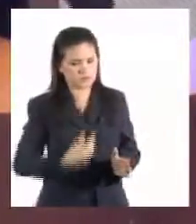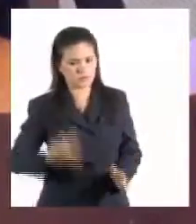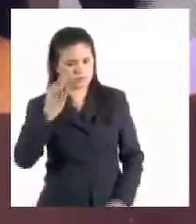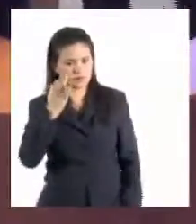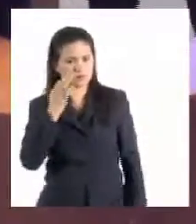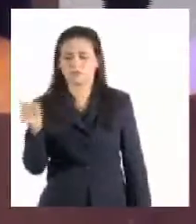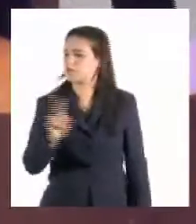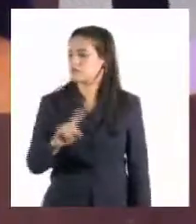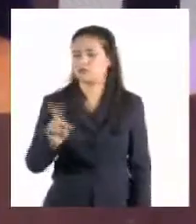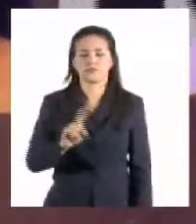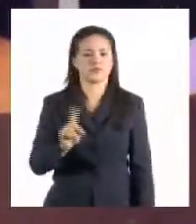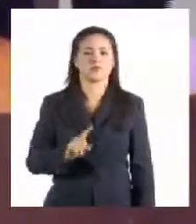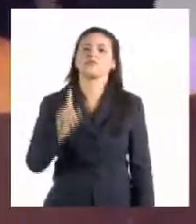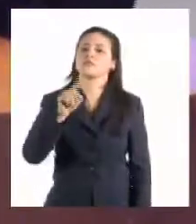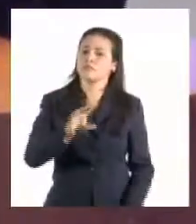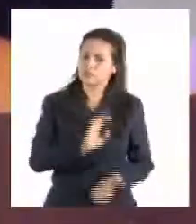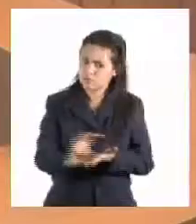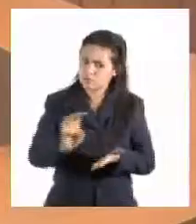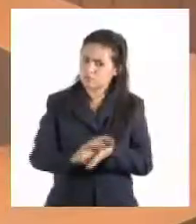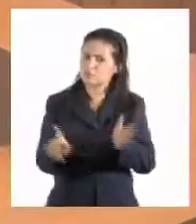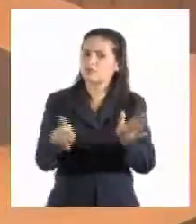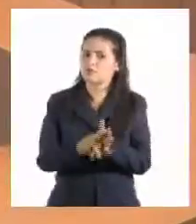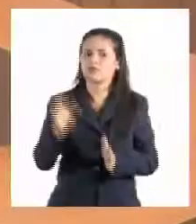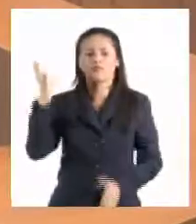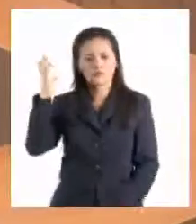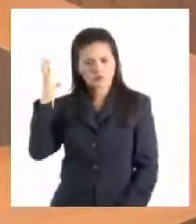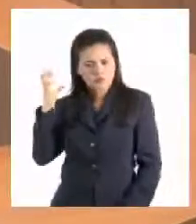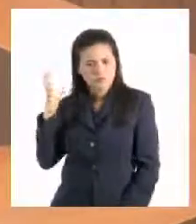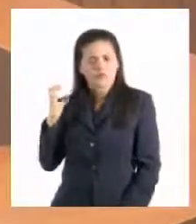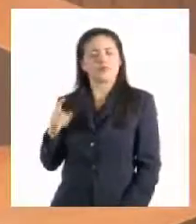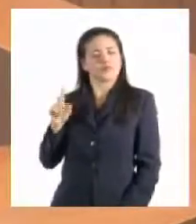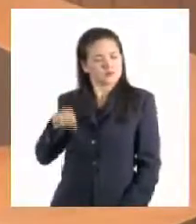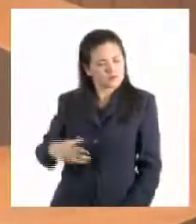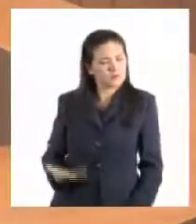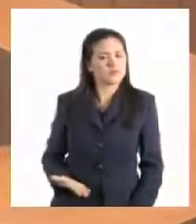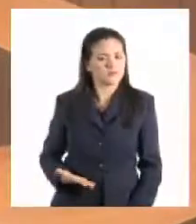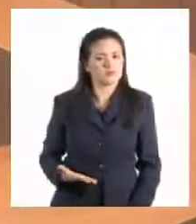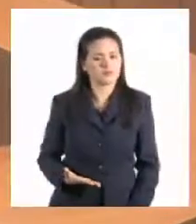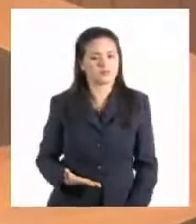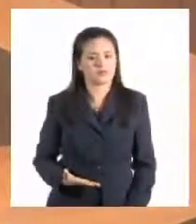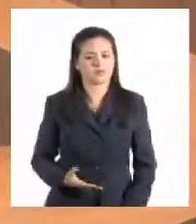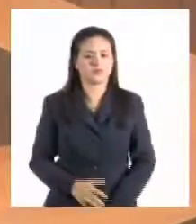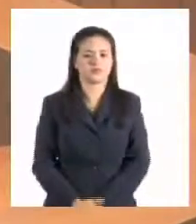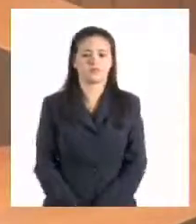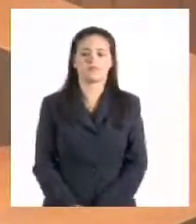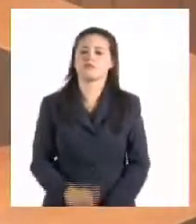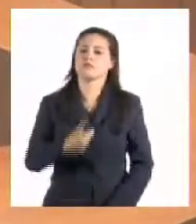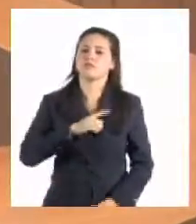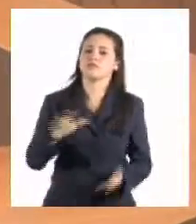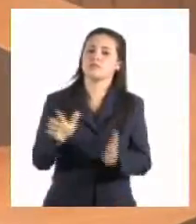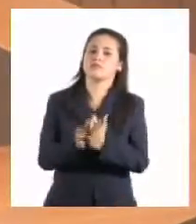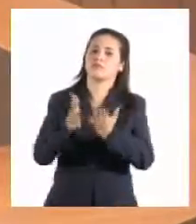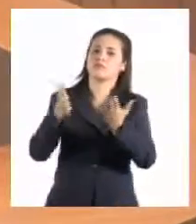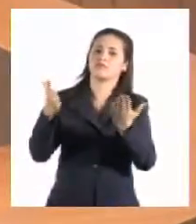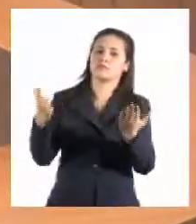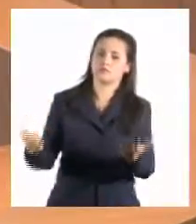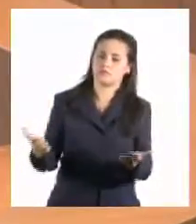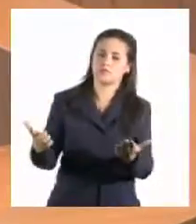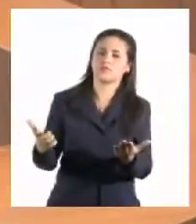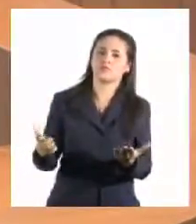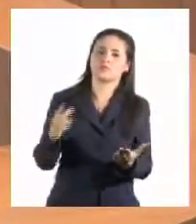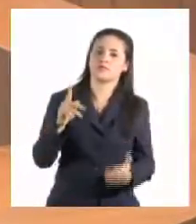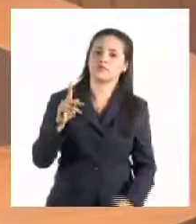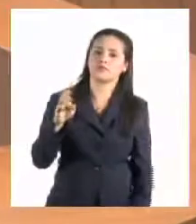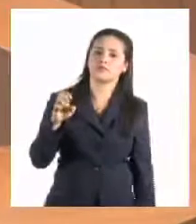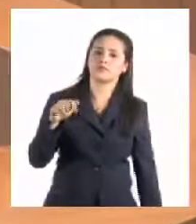Como recentemente, deputado Adriano, saiu uma matéria no Jornal Pequeno, e aqui eu vou ler novamente. Em